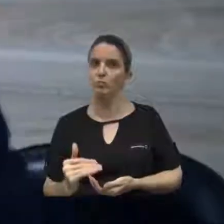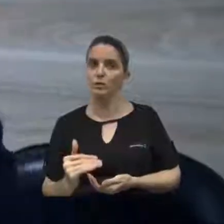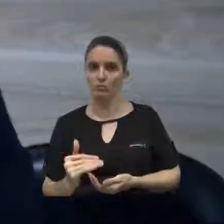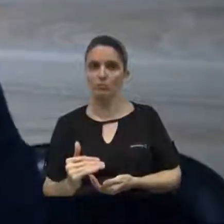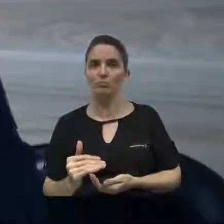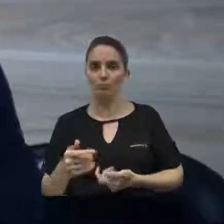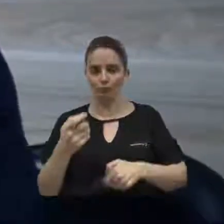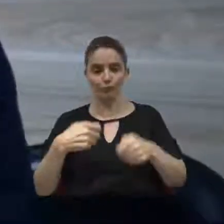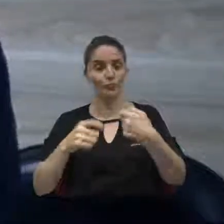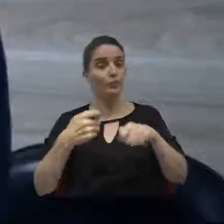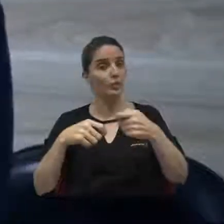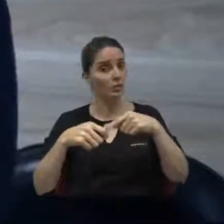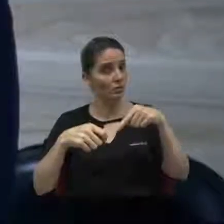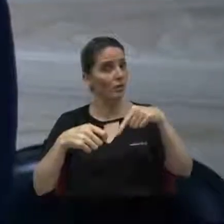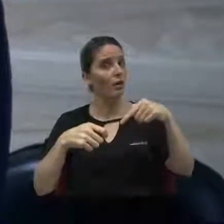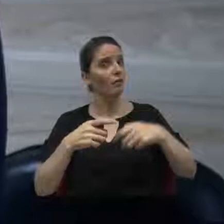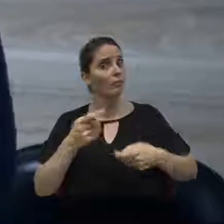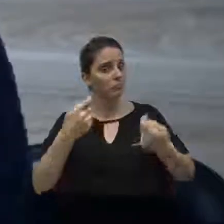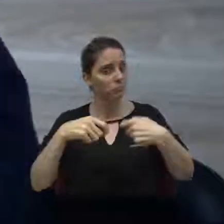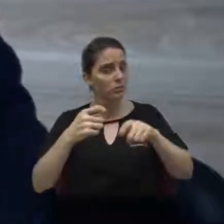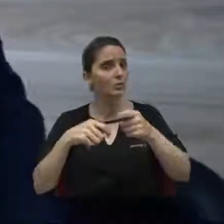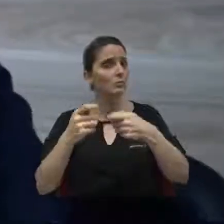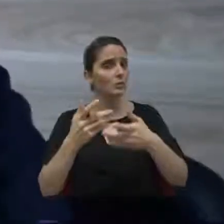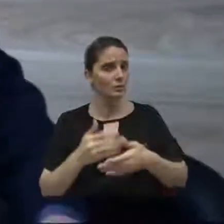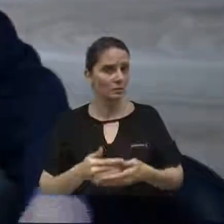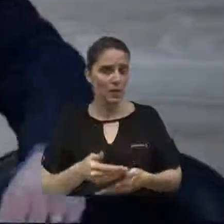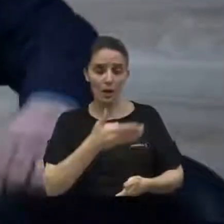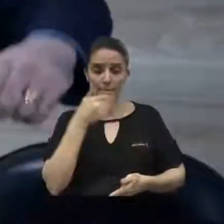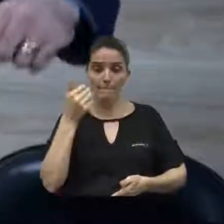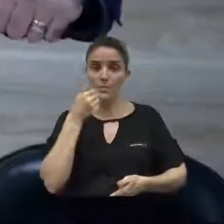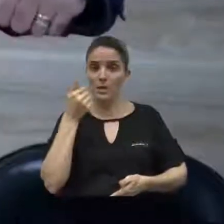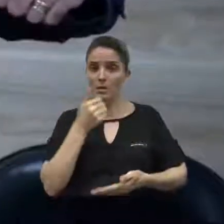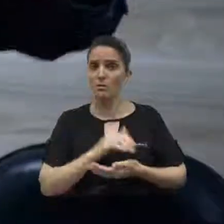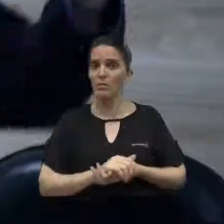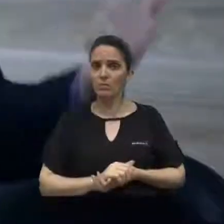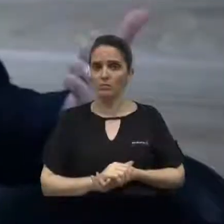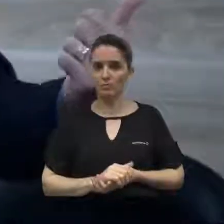gestão, vereadora. Isso é gestão, é muito mais barato